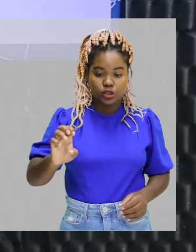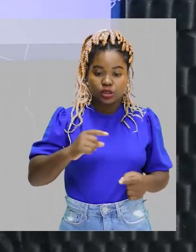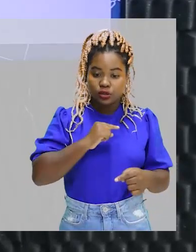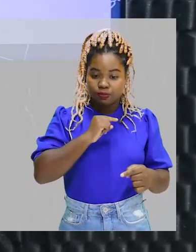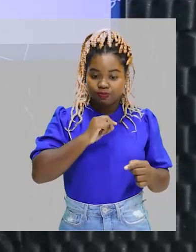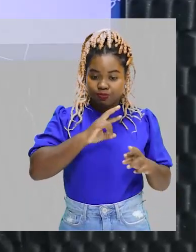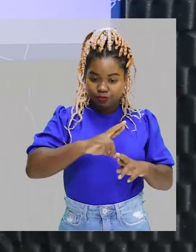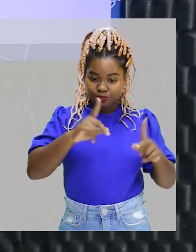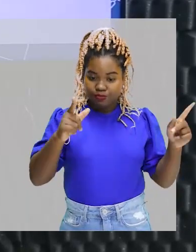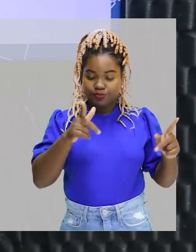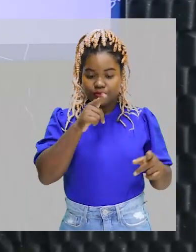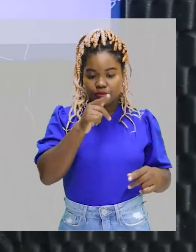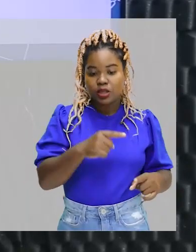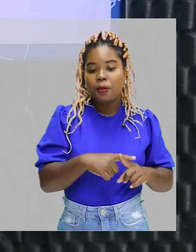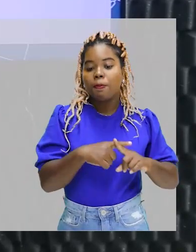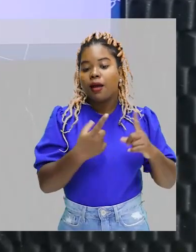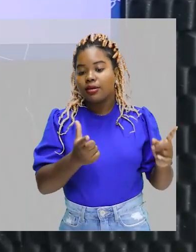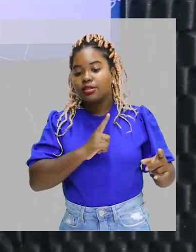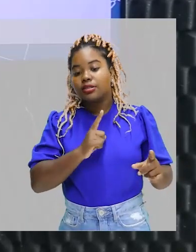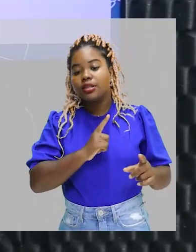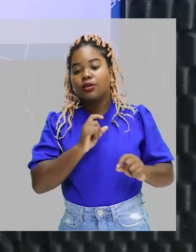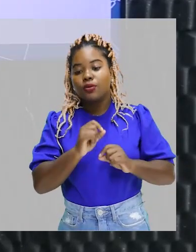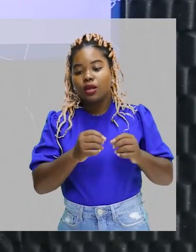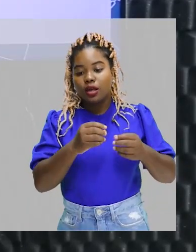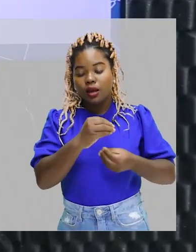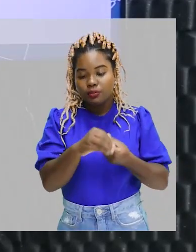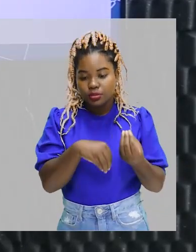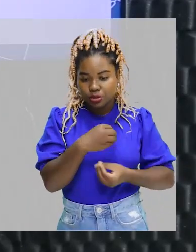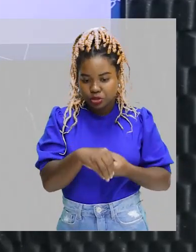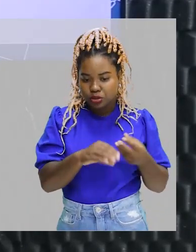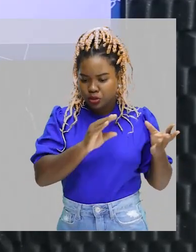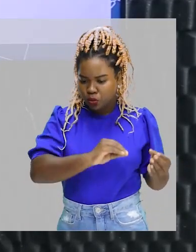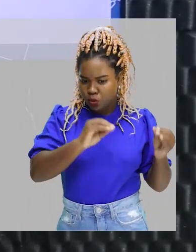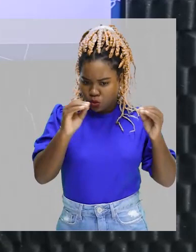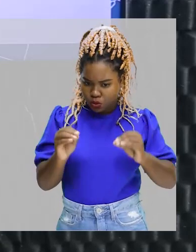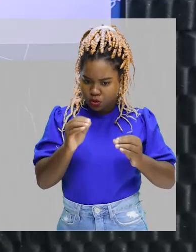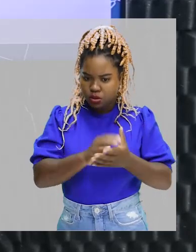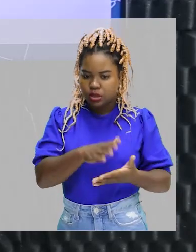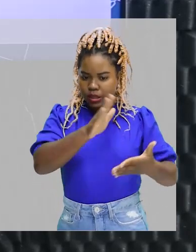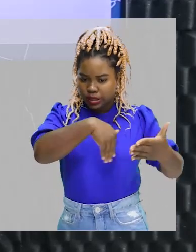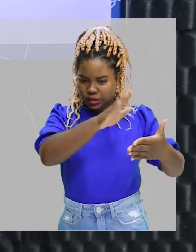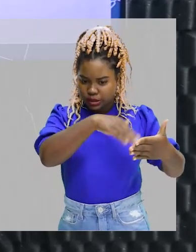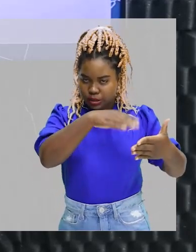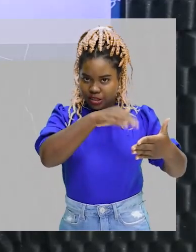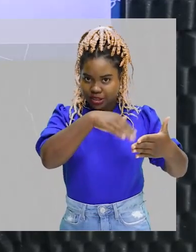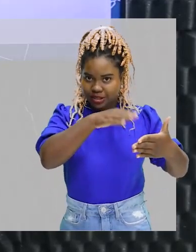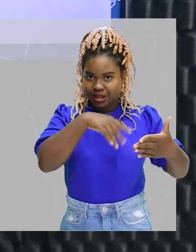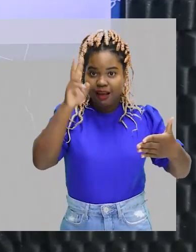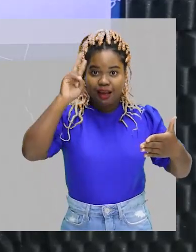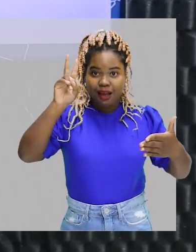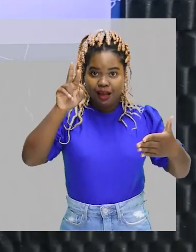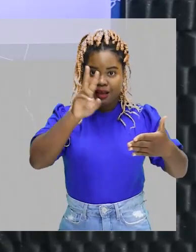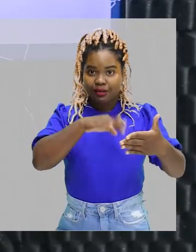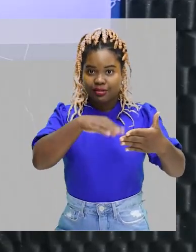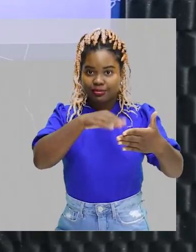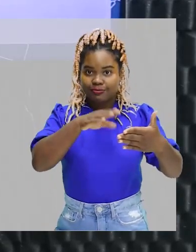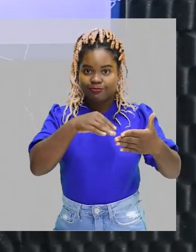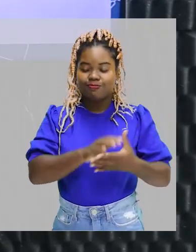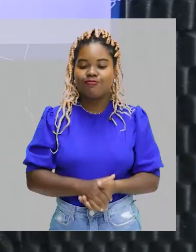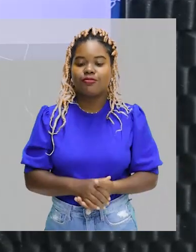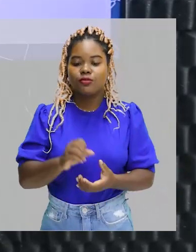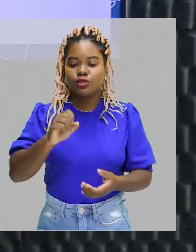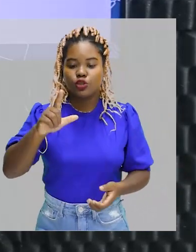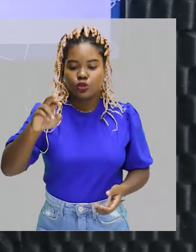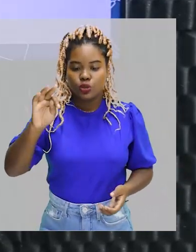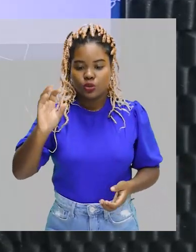vai promover a dissolução. Então, adiciona-se solvente, a tinta, no caso a tinta seria aqui o nosso